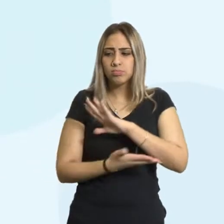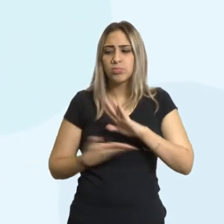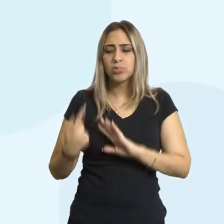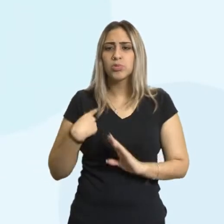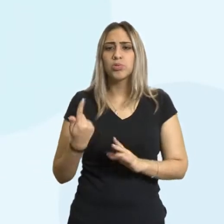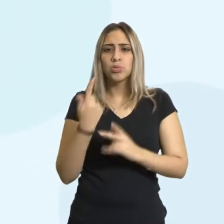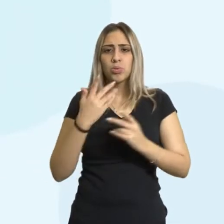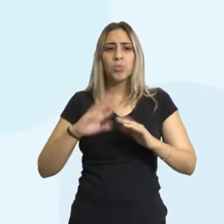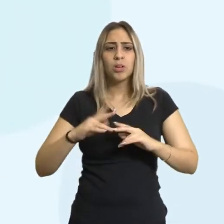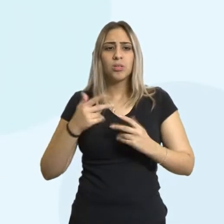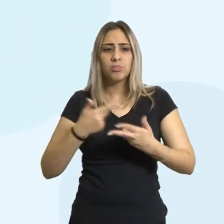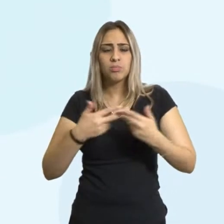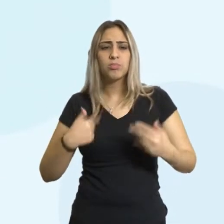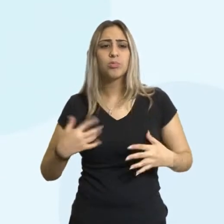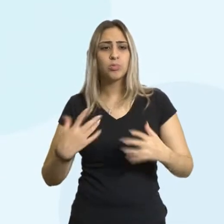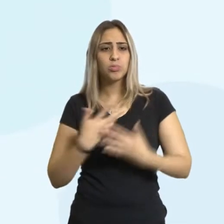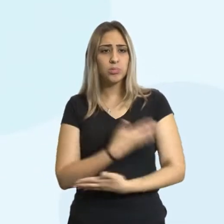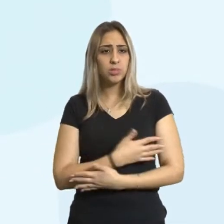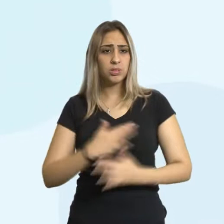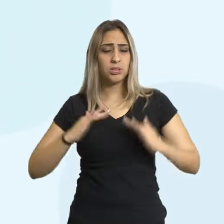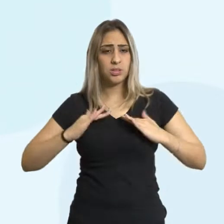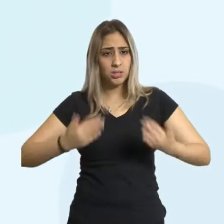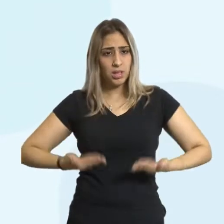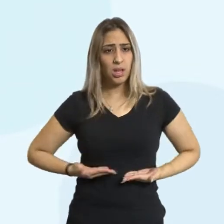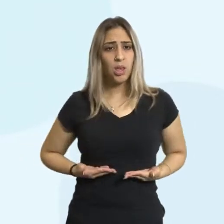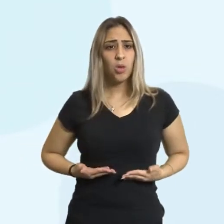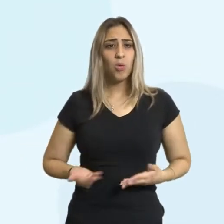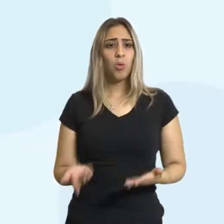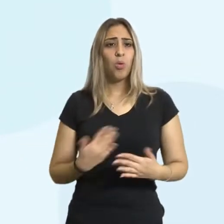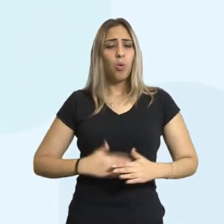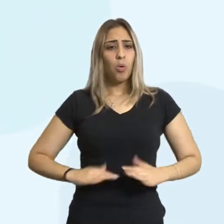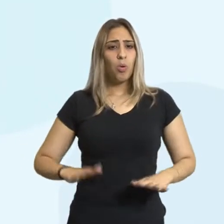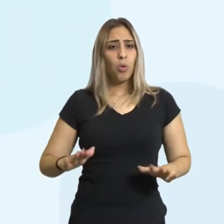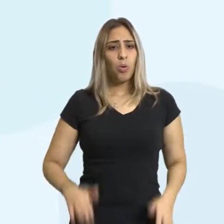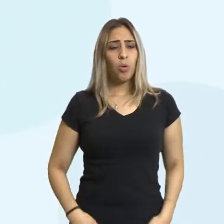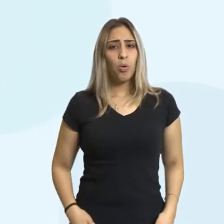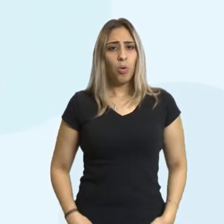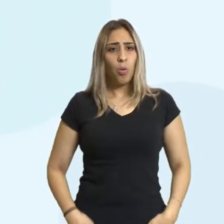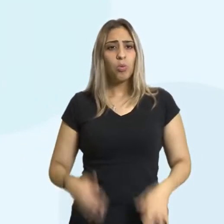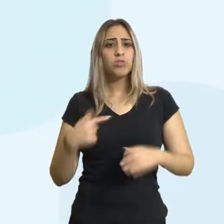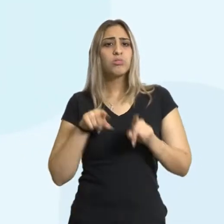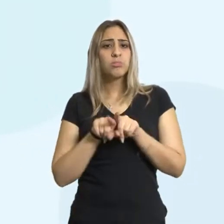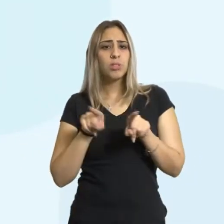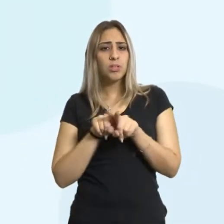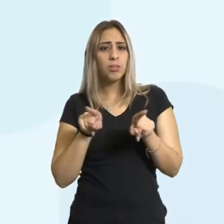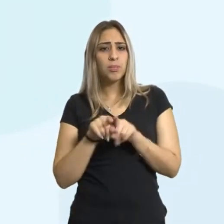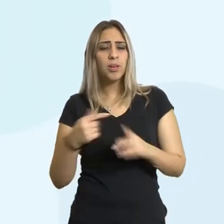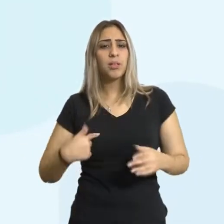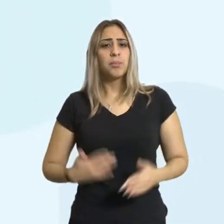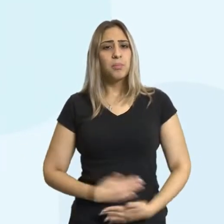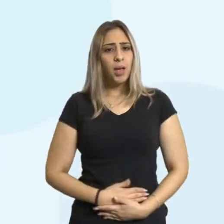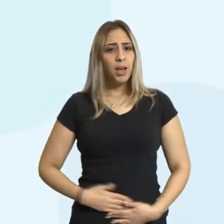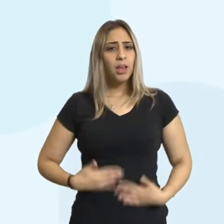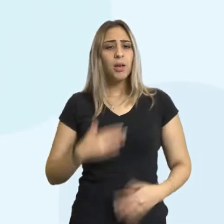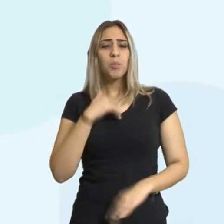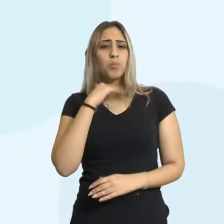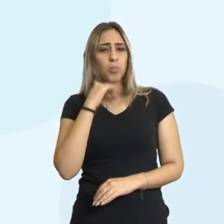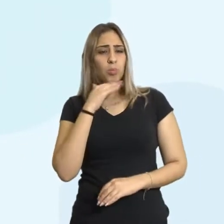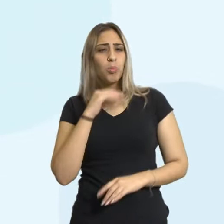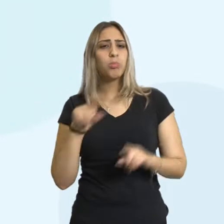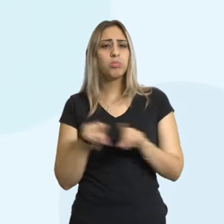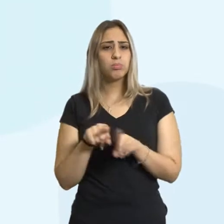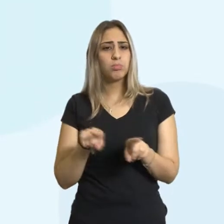as formas dos seios coxas ventre nádegas bem proeminentes que a gente traz isso essa